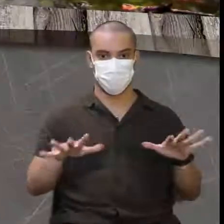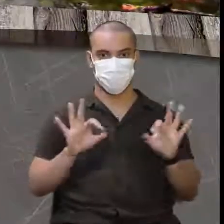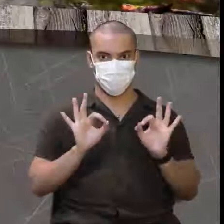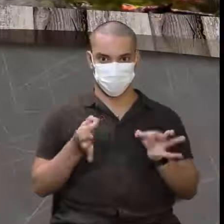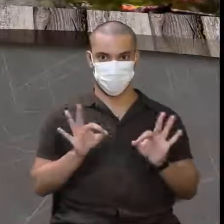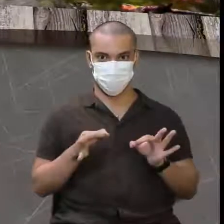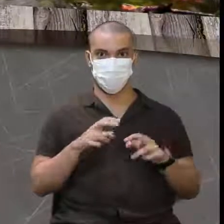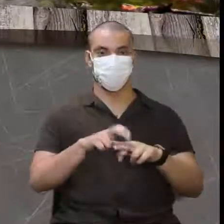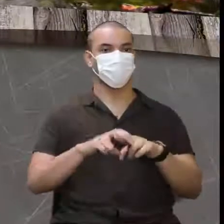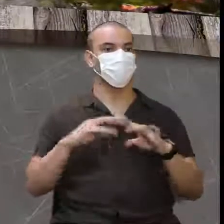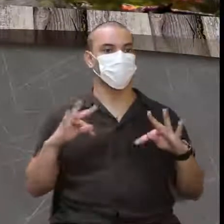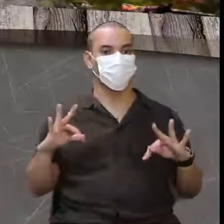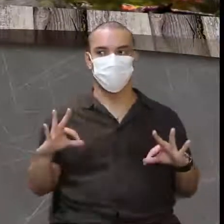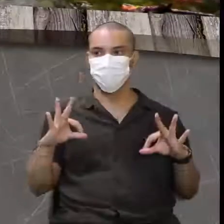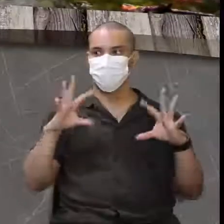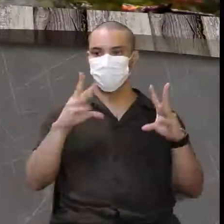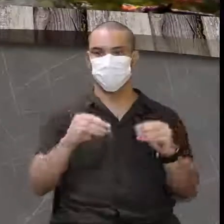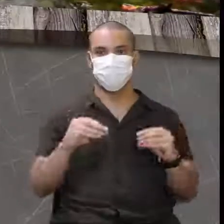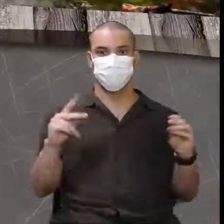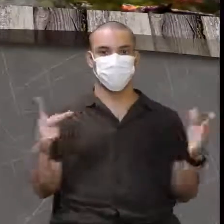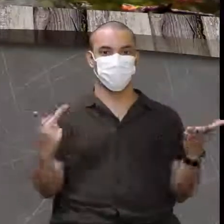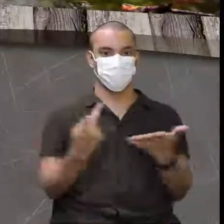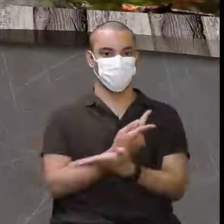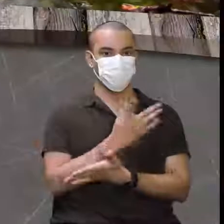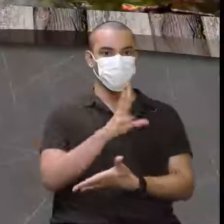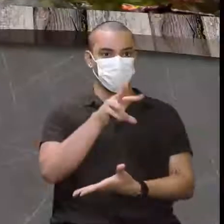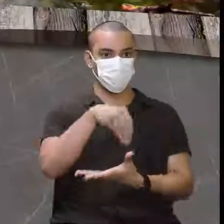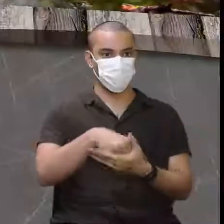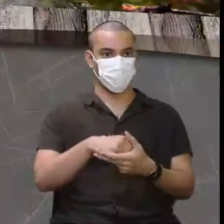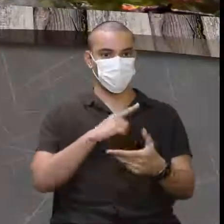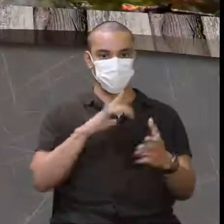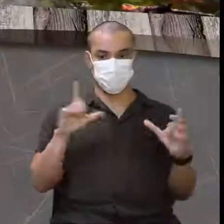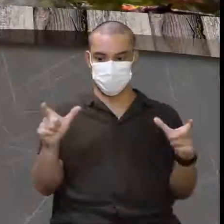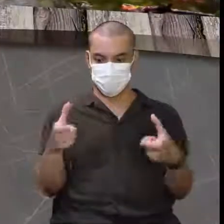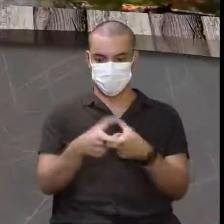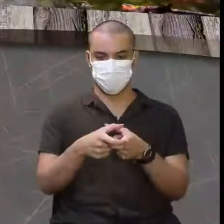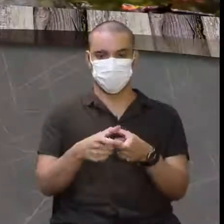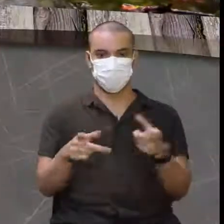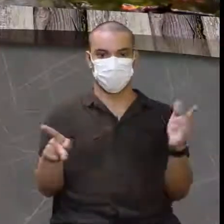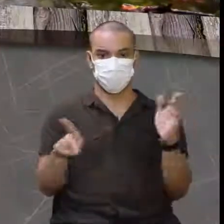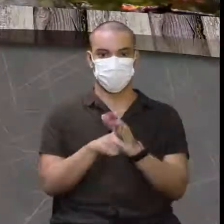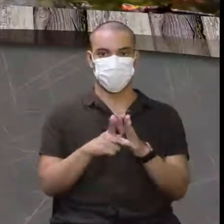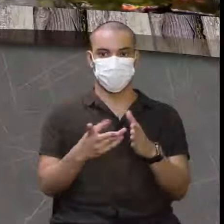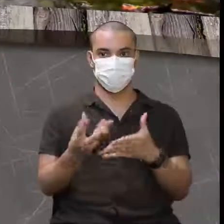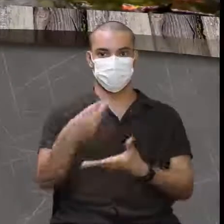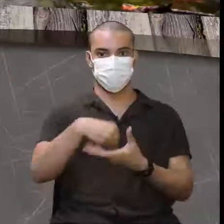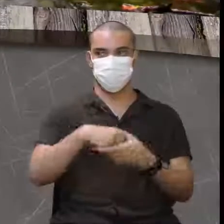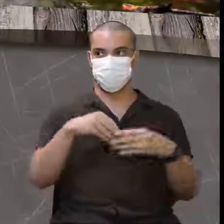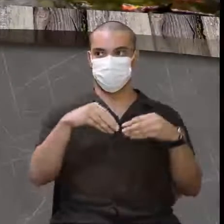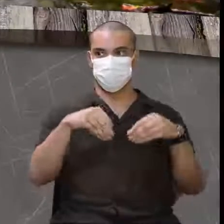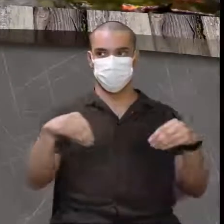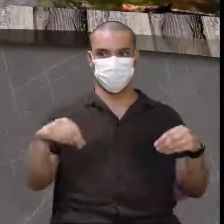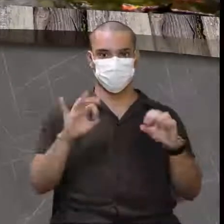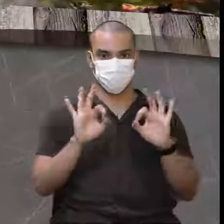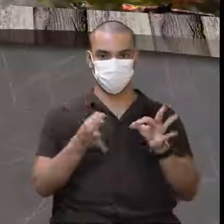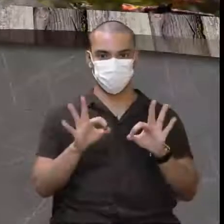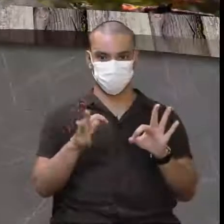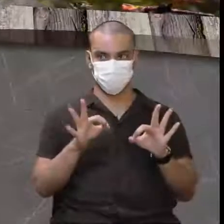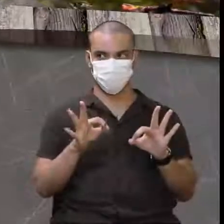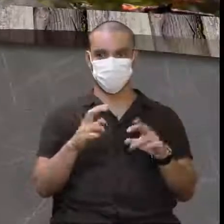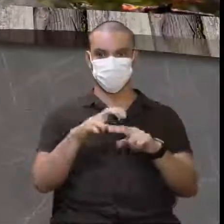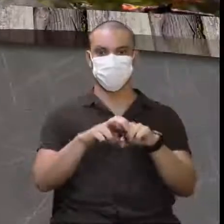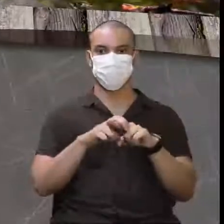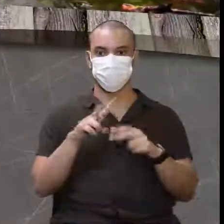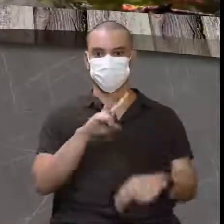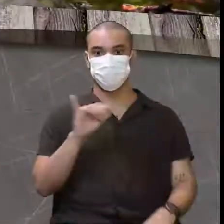bom? Então, toda essa questão estava ali restrita, né? Estava presa ali às sementes. Beleza? Então,